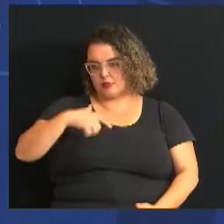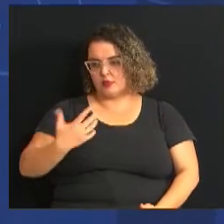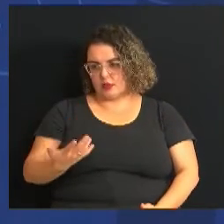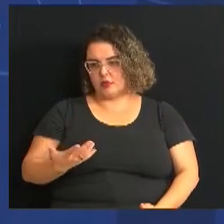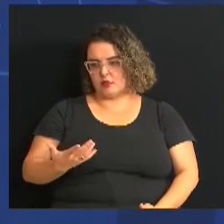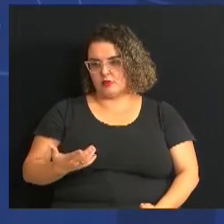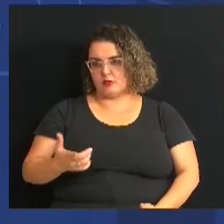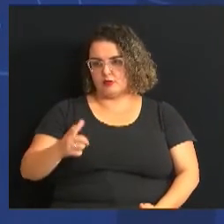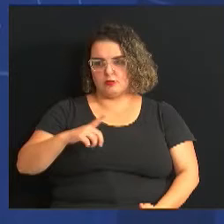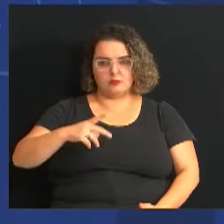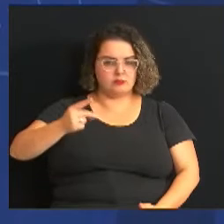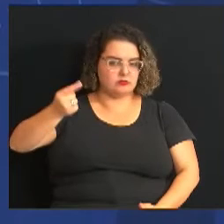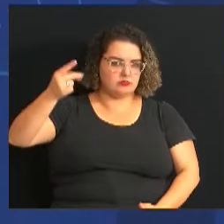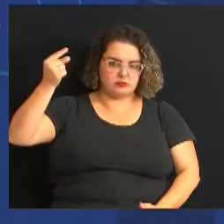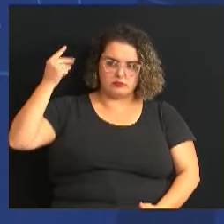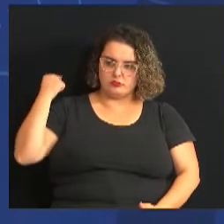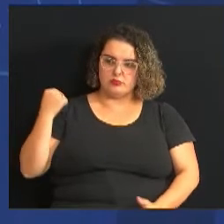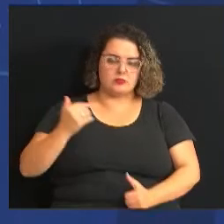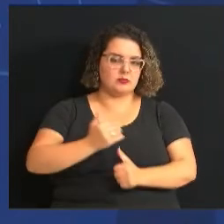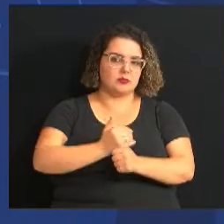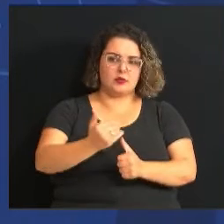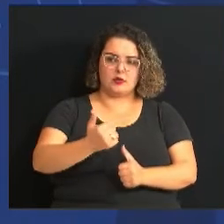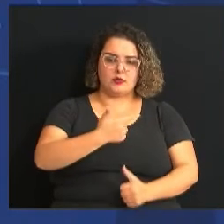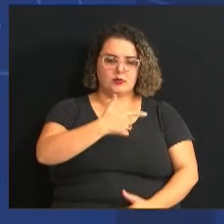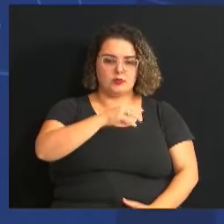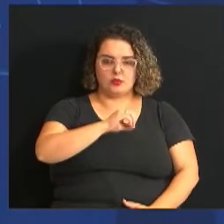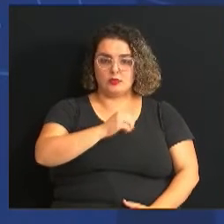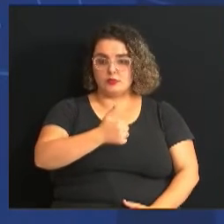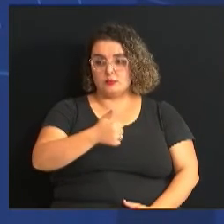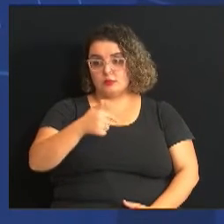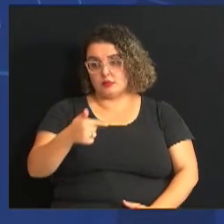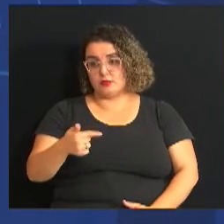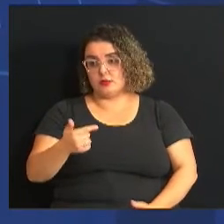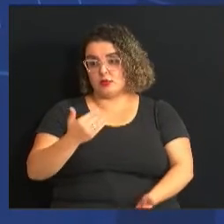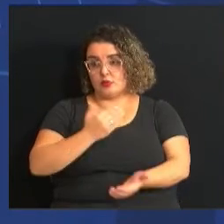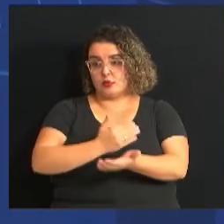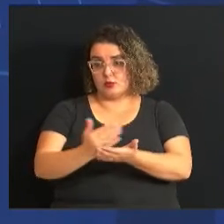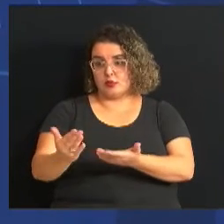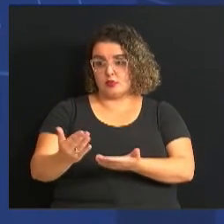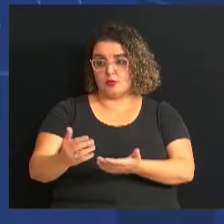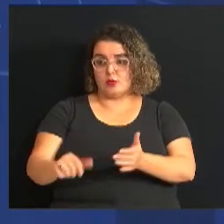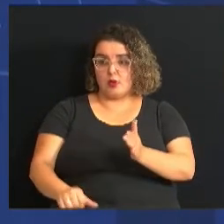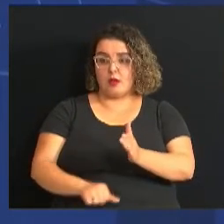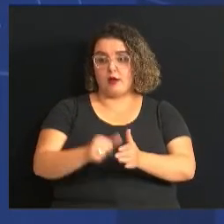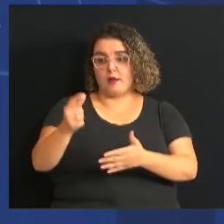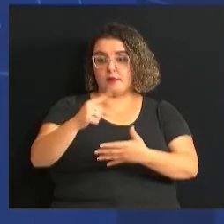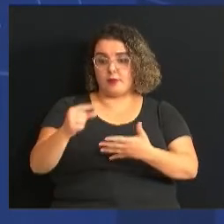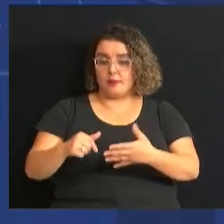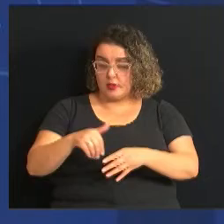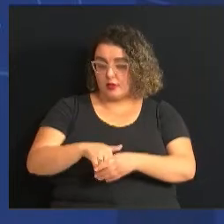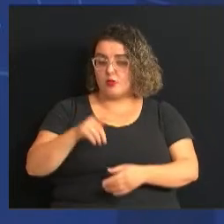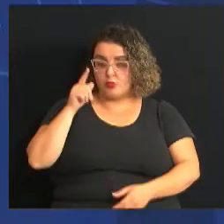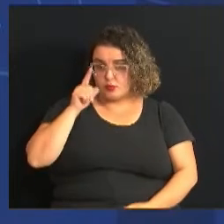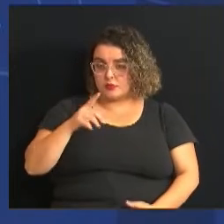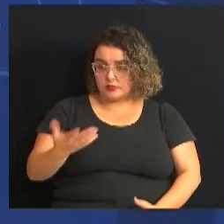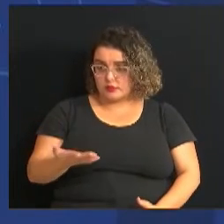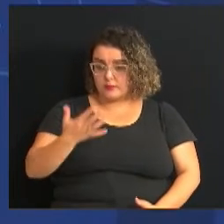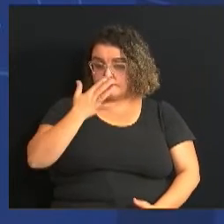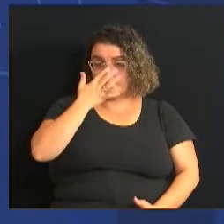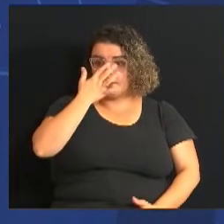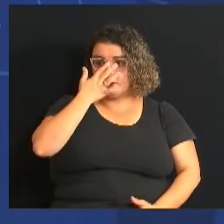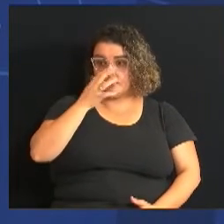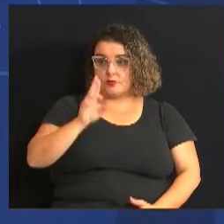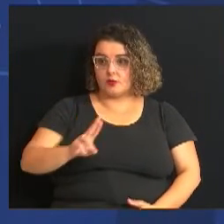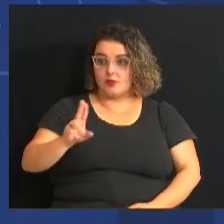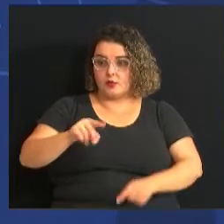desde o início do mandato, desde 2017, né, quando eu ganhei a primeira eleição, eu utilizo do